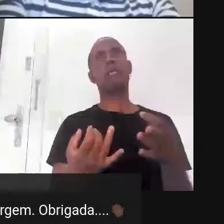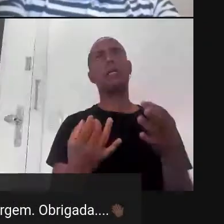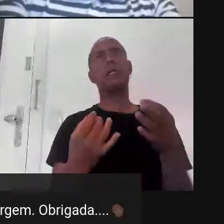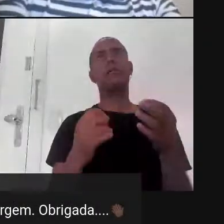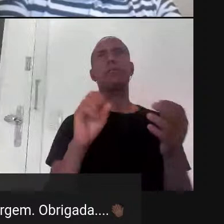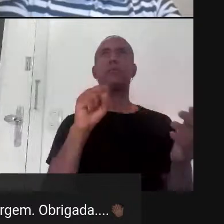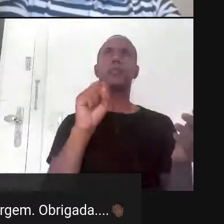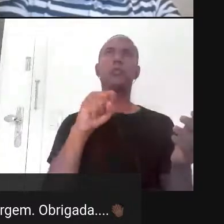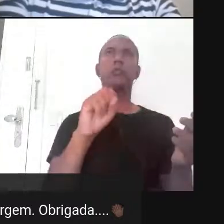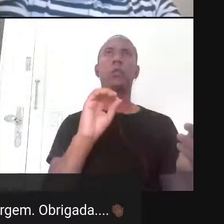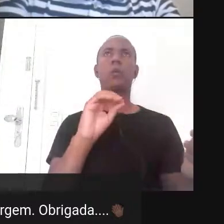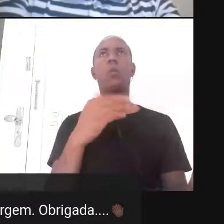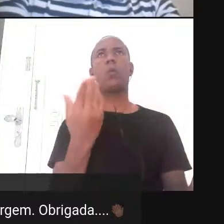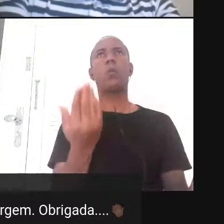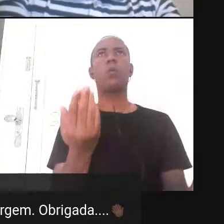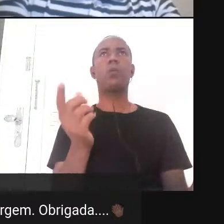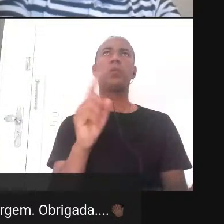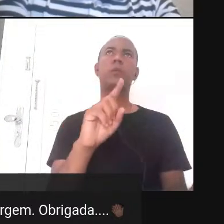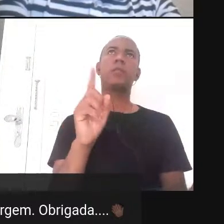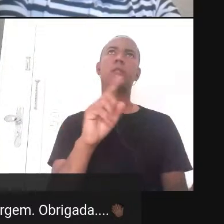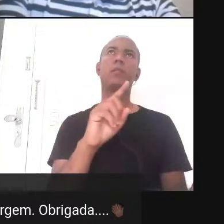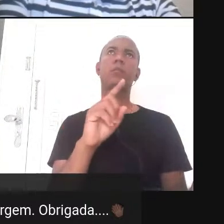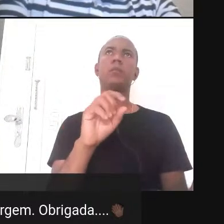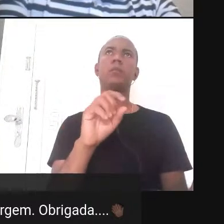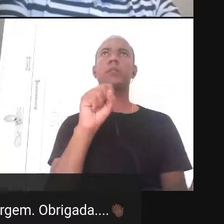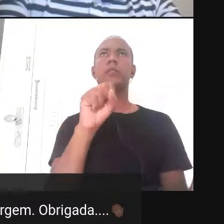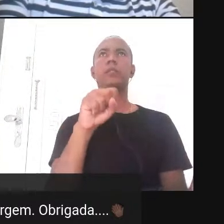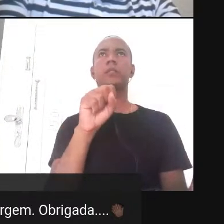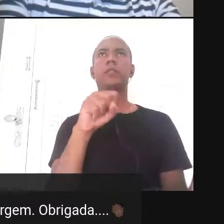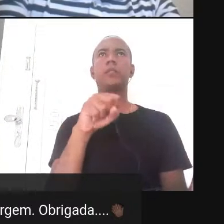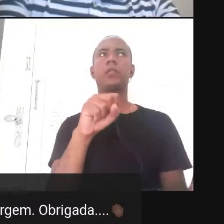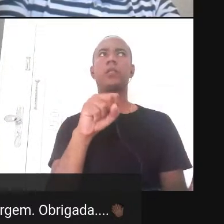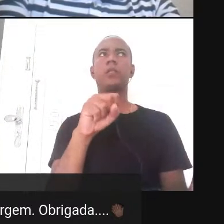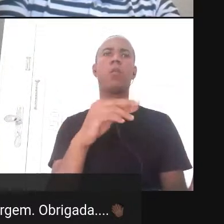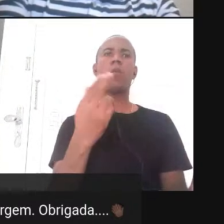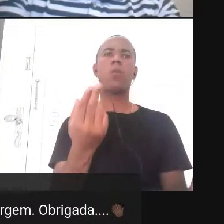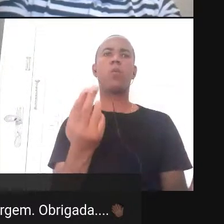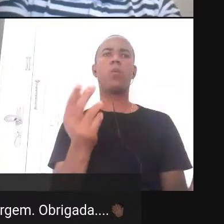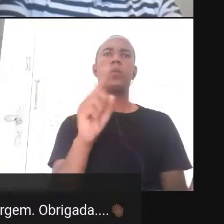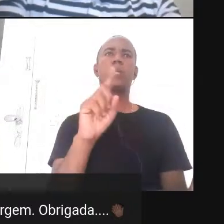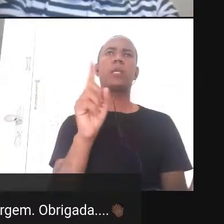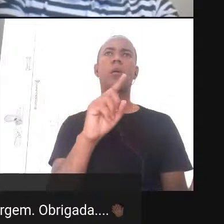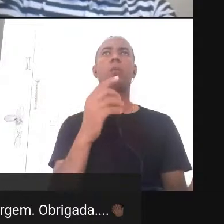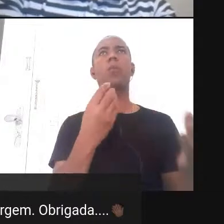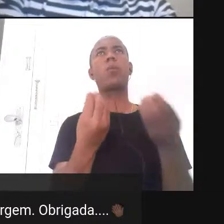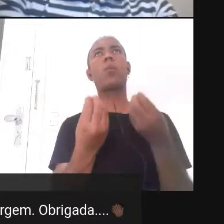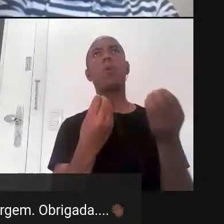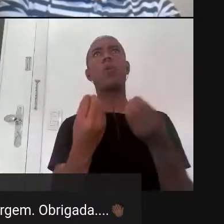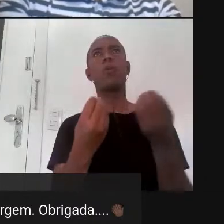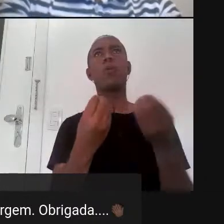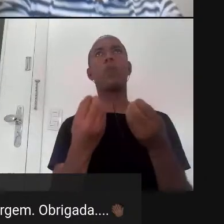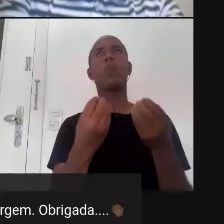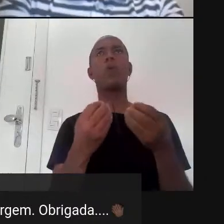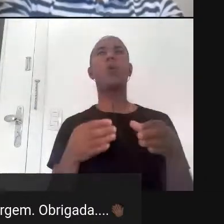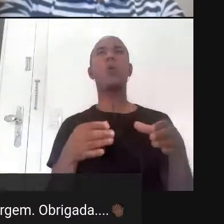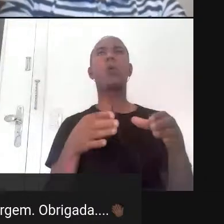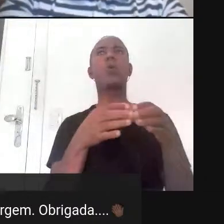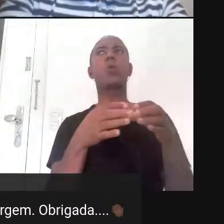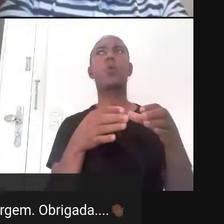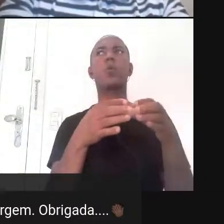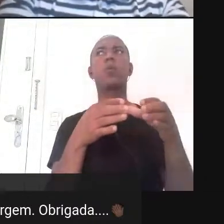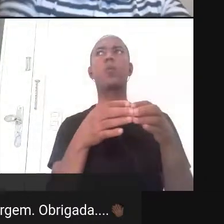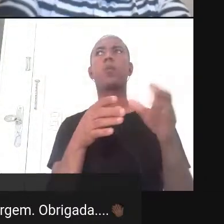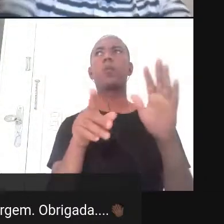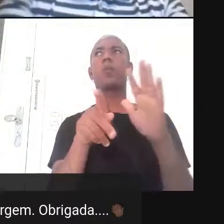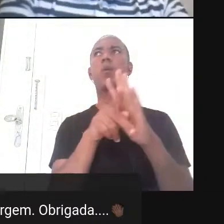estamos ainda, digamos assim, no prisma colonial, se bem entendi a questão.